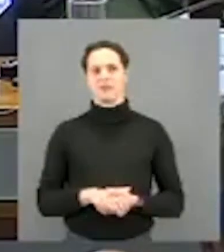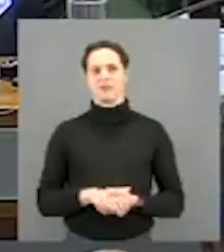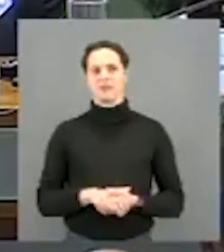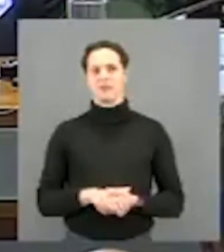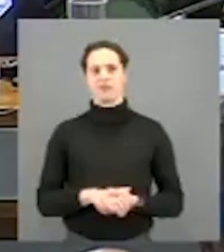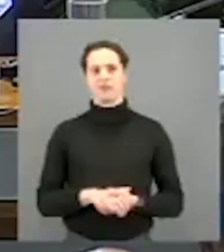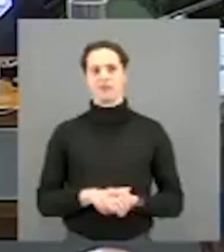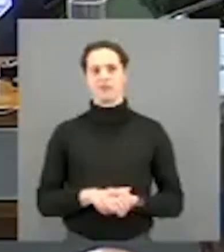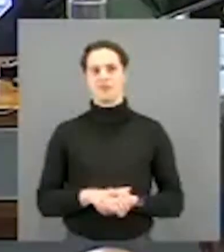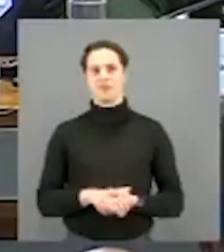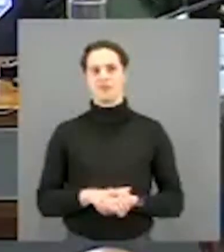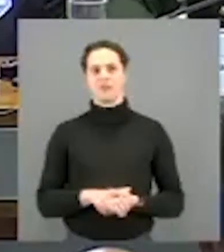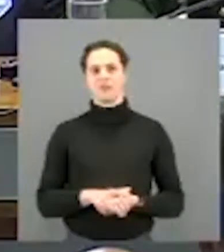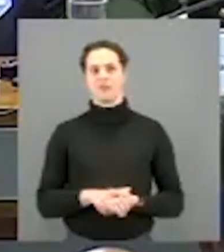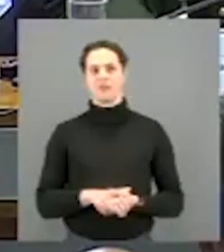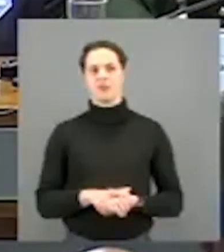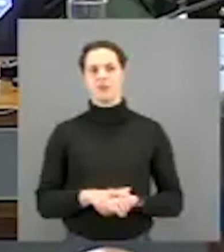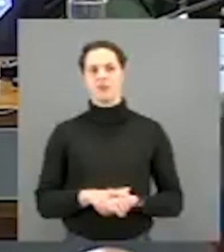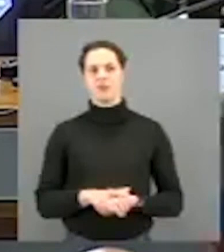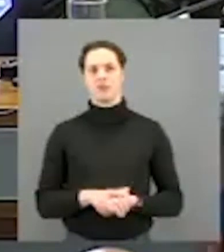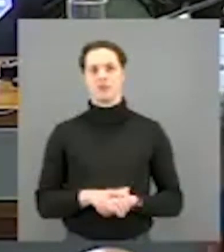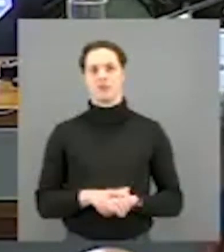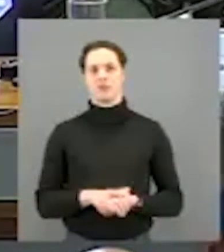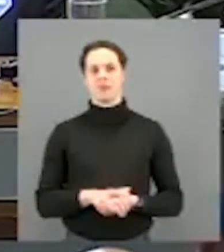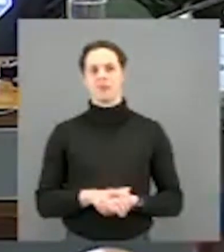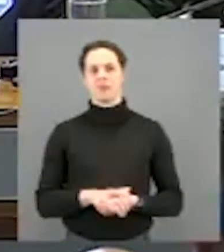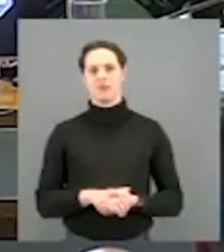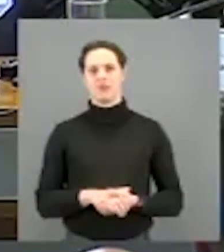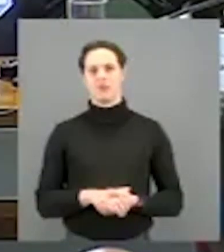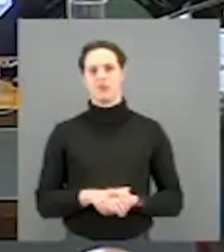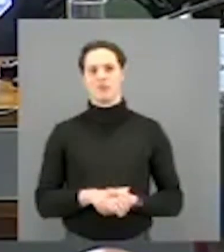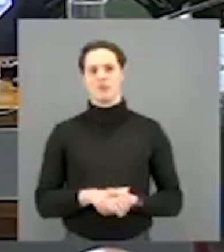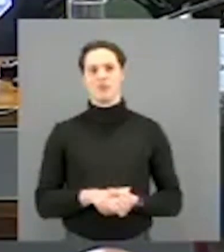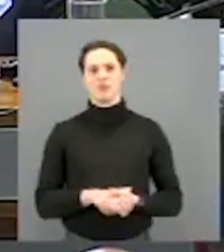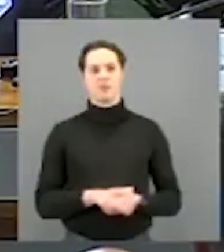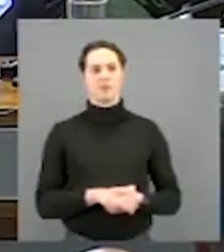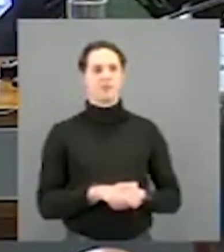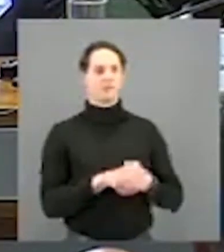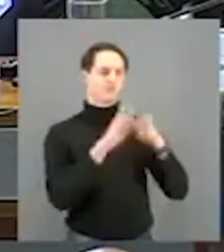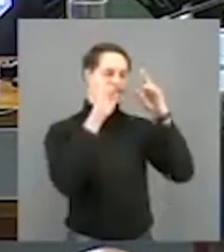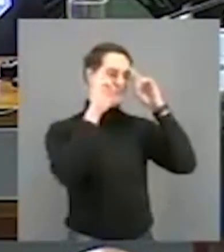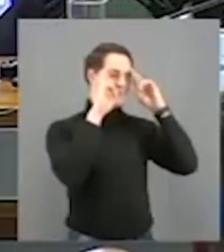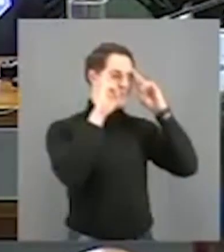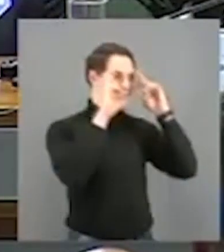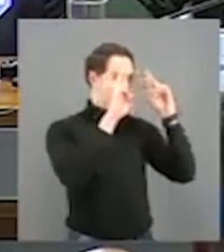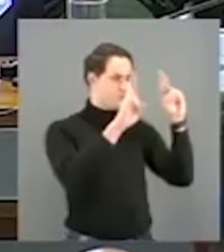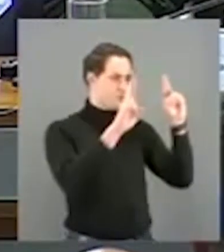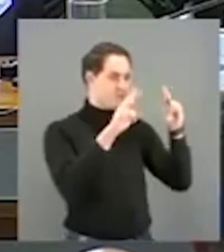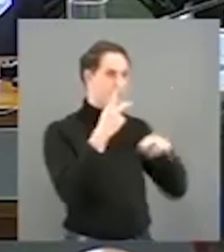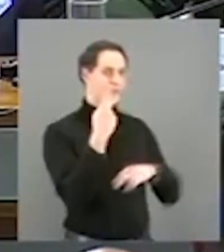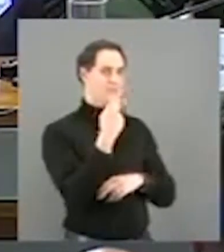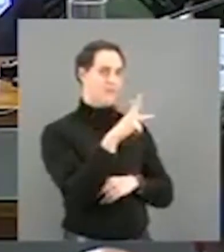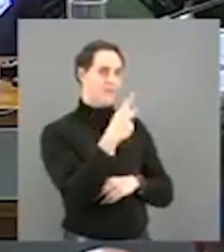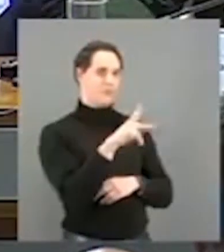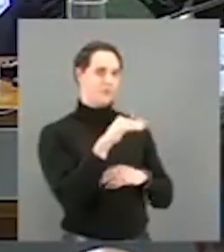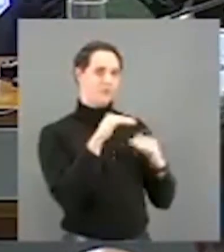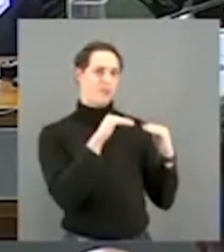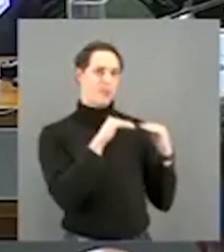Sr. Mauro Cid, qual é a sua idade? Deputado, com todo respeito a Vossa Excelência, mas para manter a